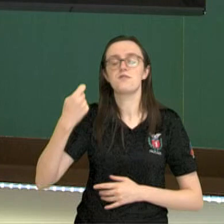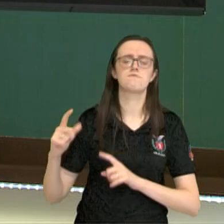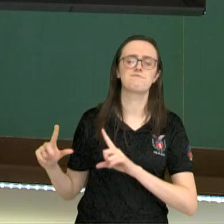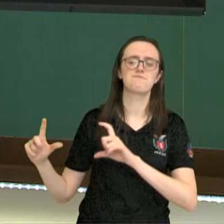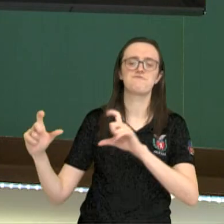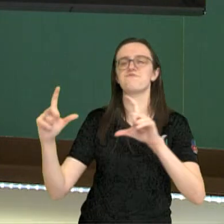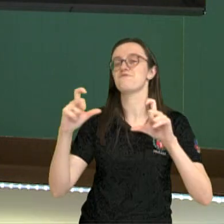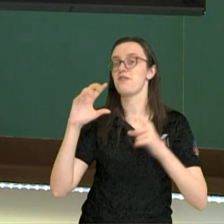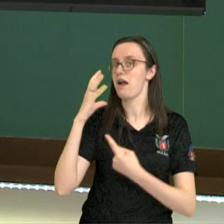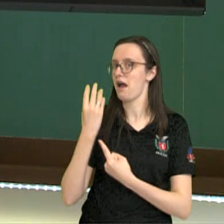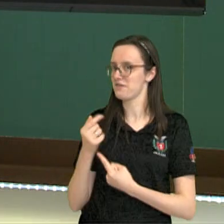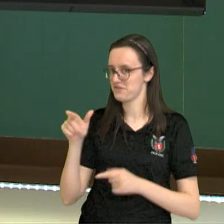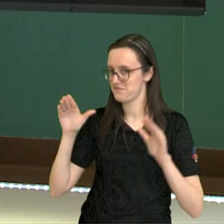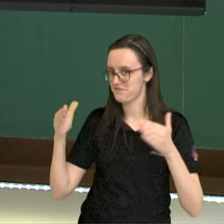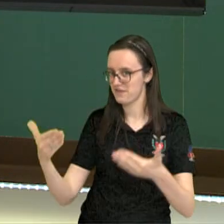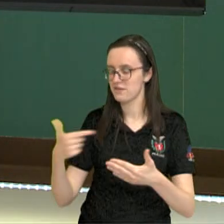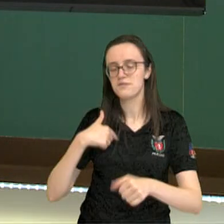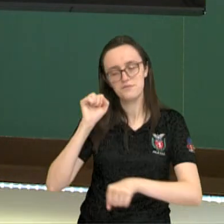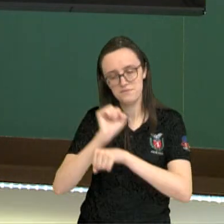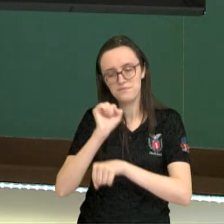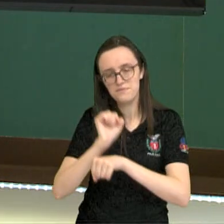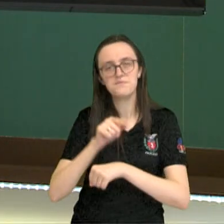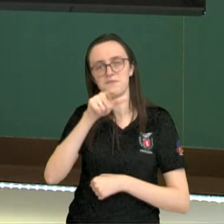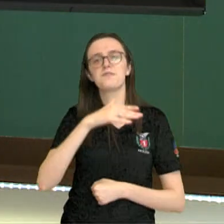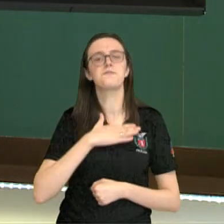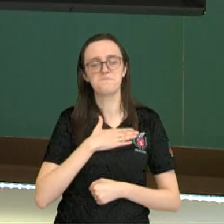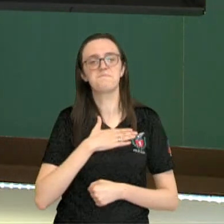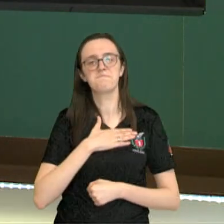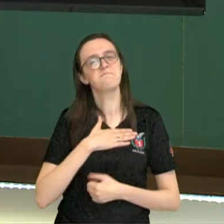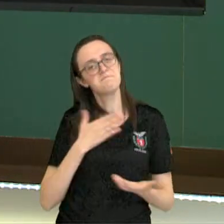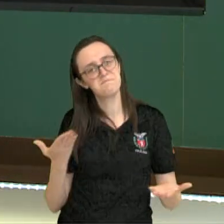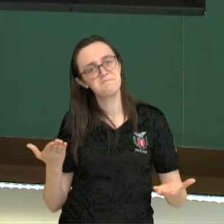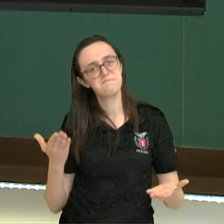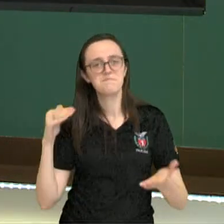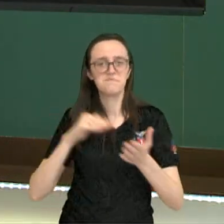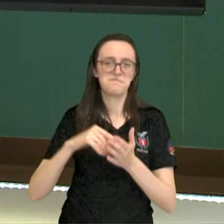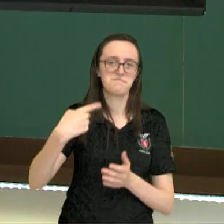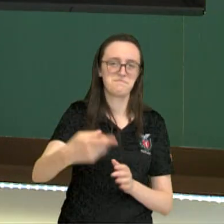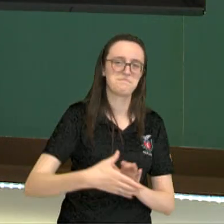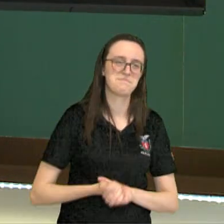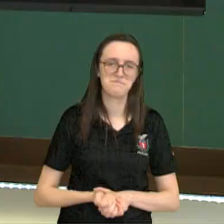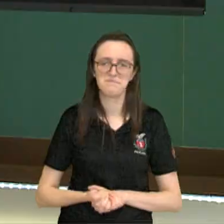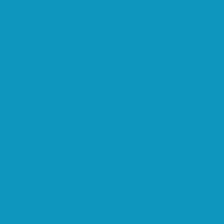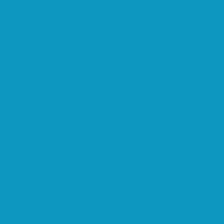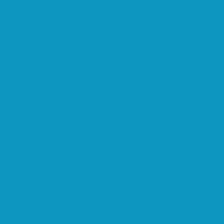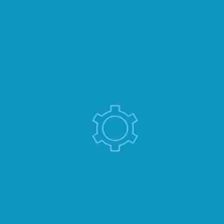fotografia artística. Espero que você tenha gostado e até breve.